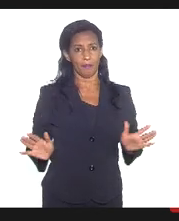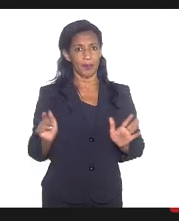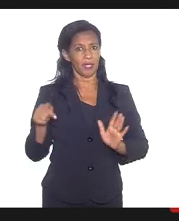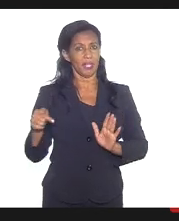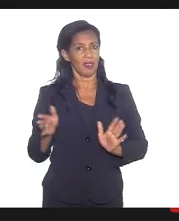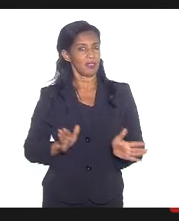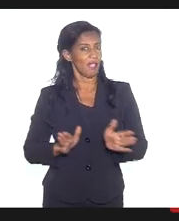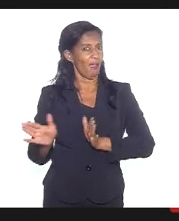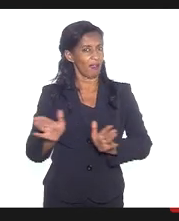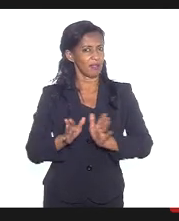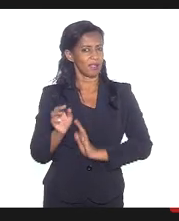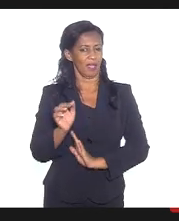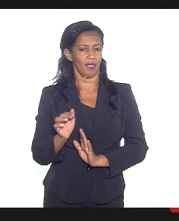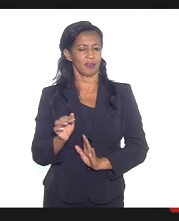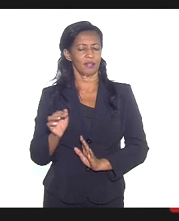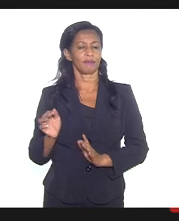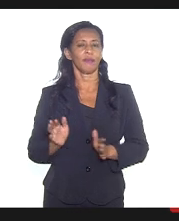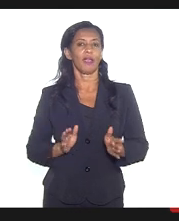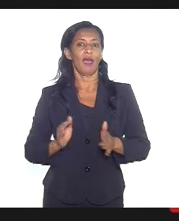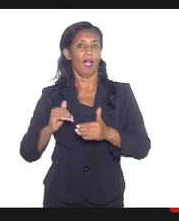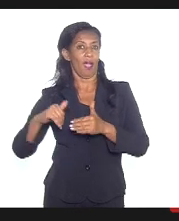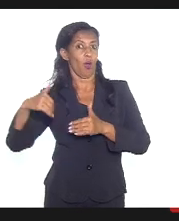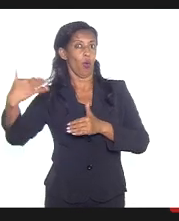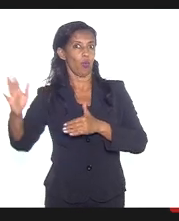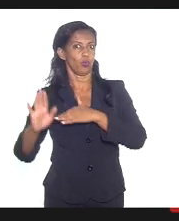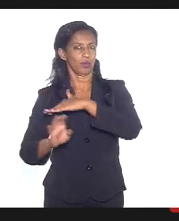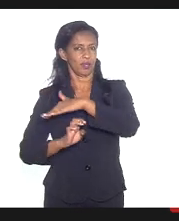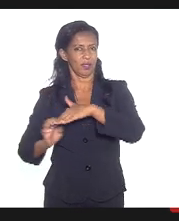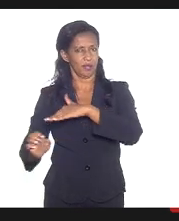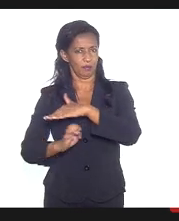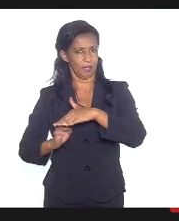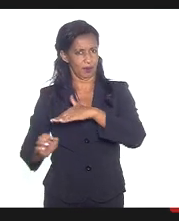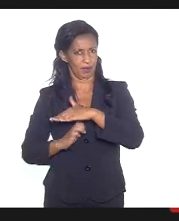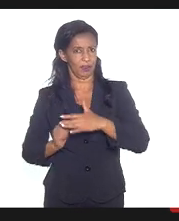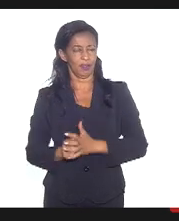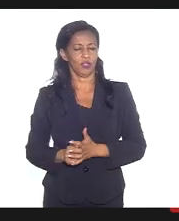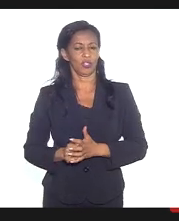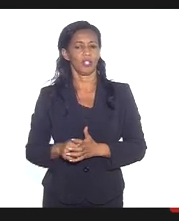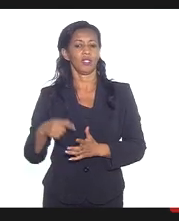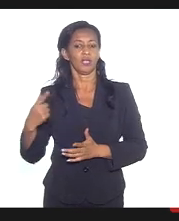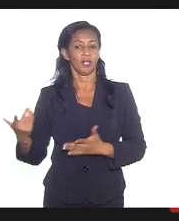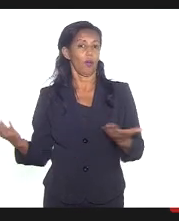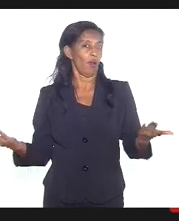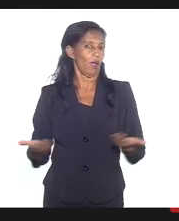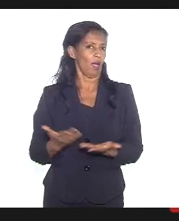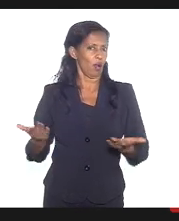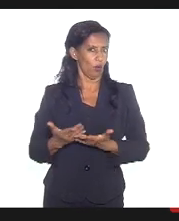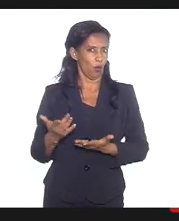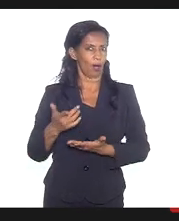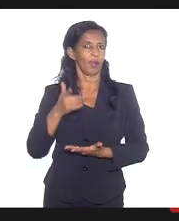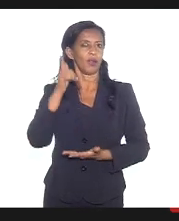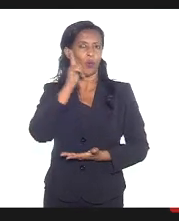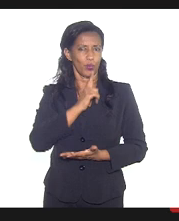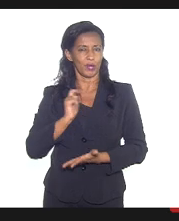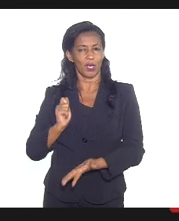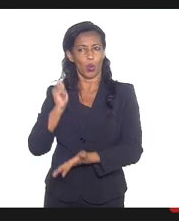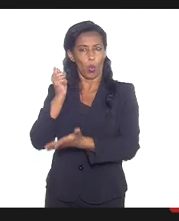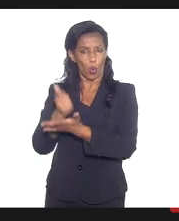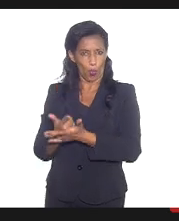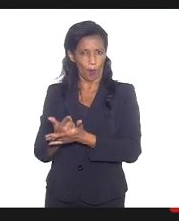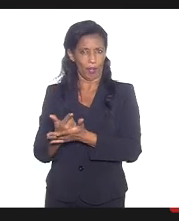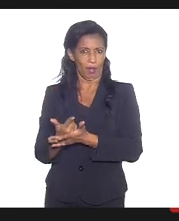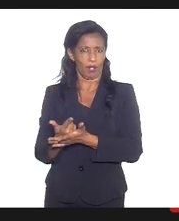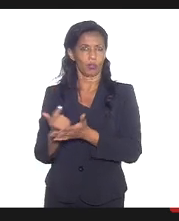esse acesso ao UPGN a terceiros, né? Então, o terceiro agora ele vai conseguir fazer uma industrialização por encomenda nas instalações